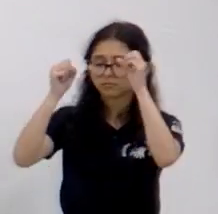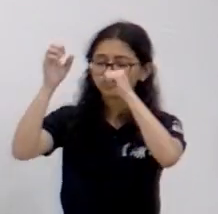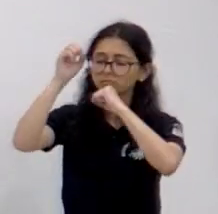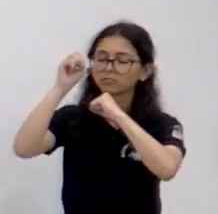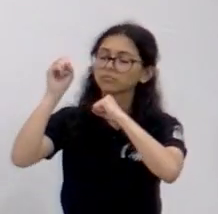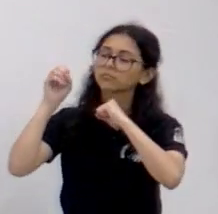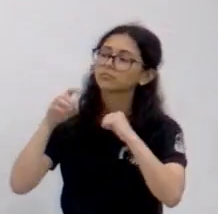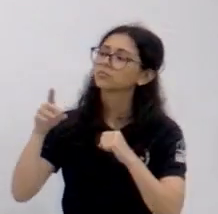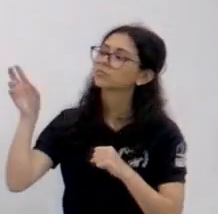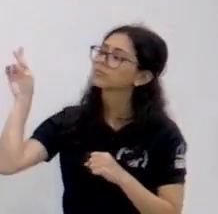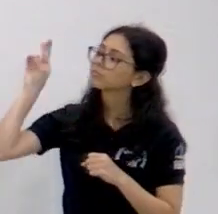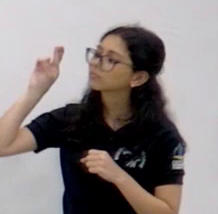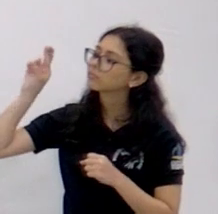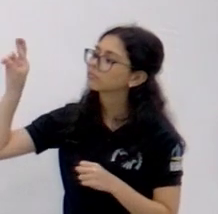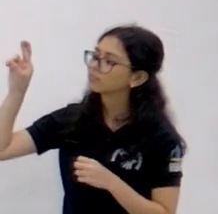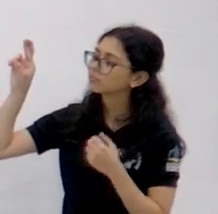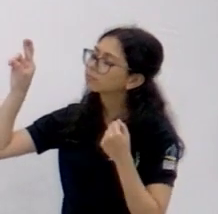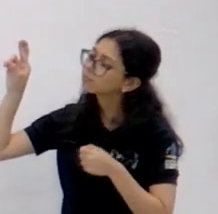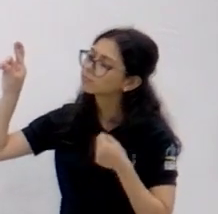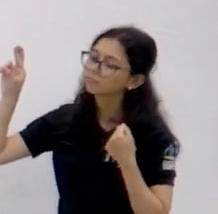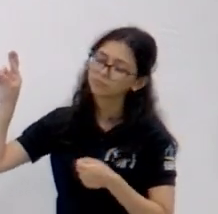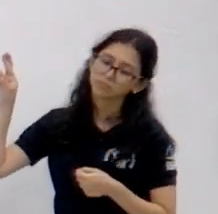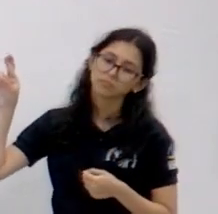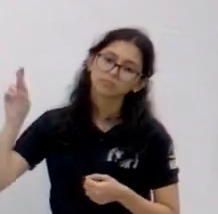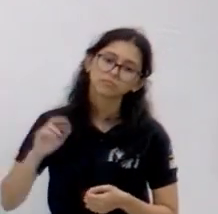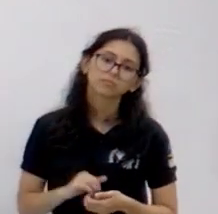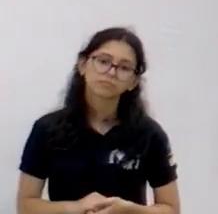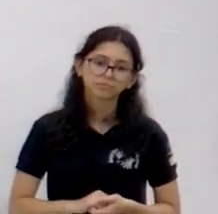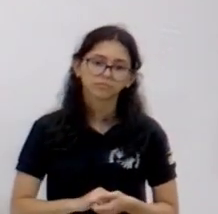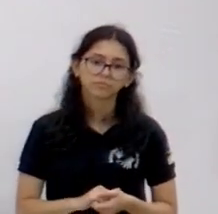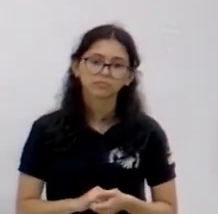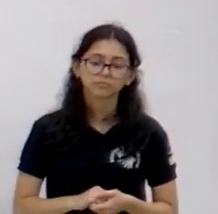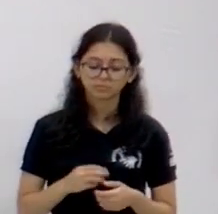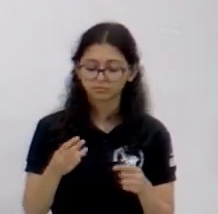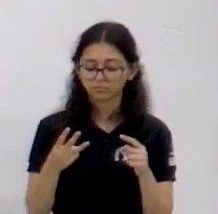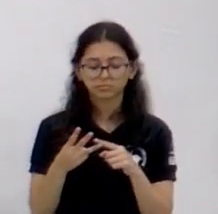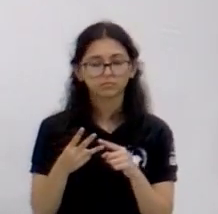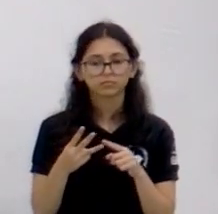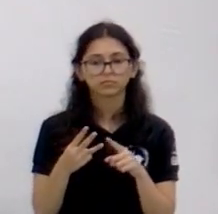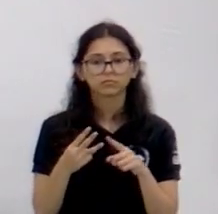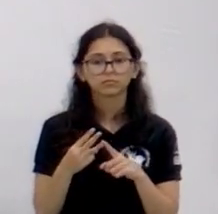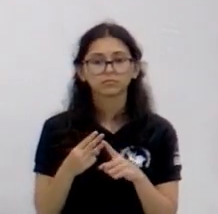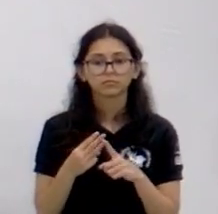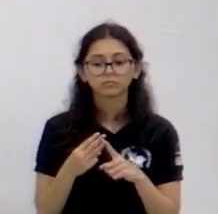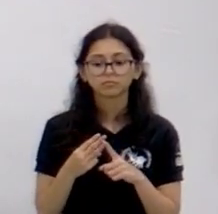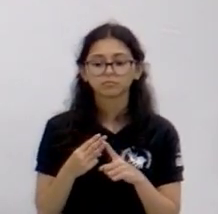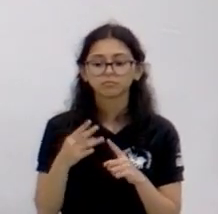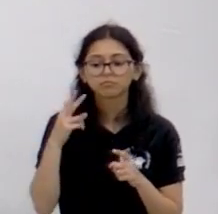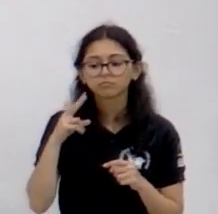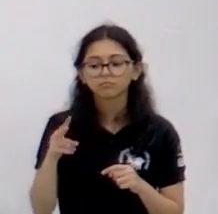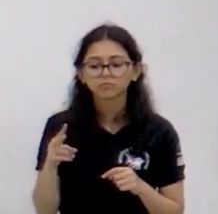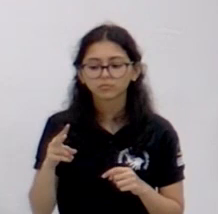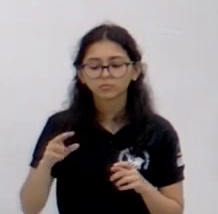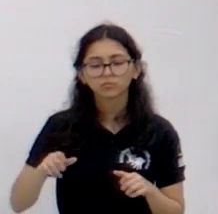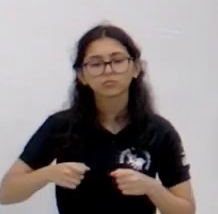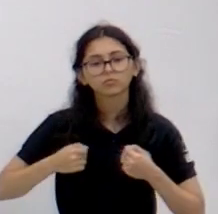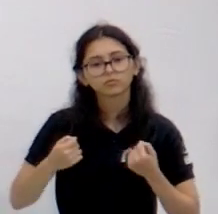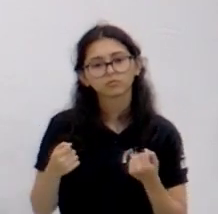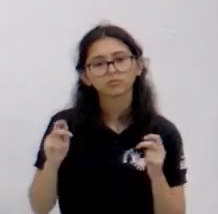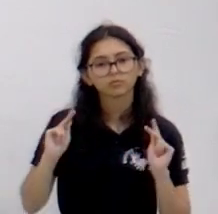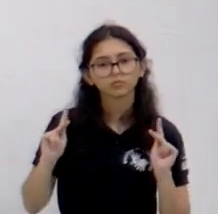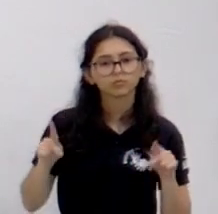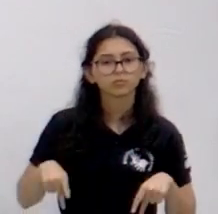Senhor. Aprenda uma terceira lição: que o poder de um homem valente não é reconhecido quando ele consegue